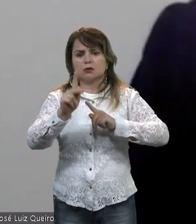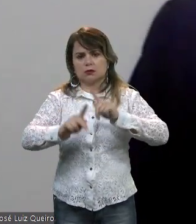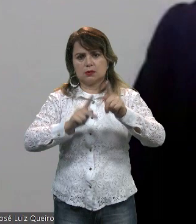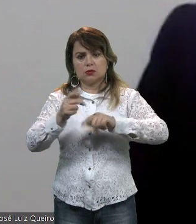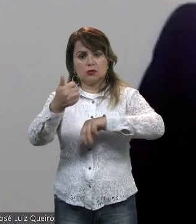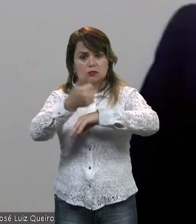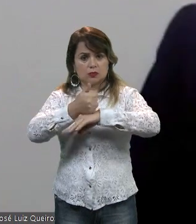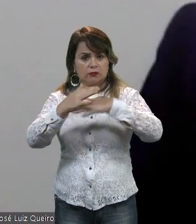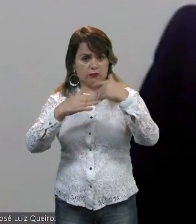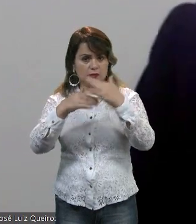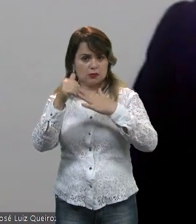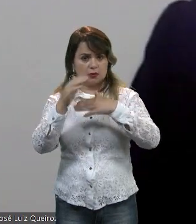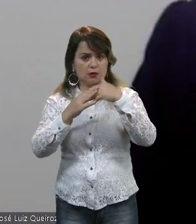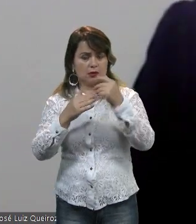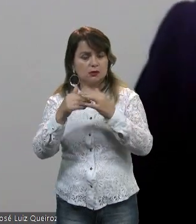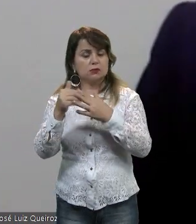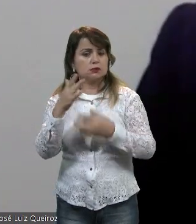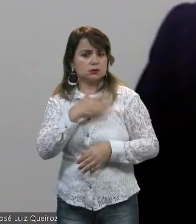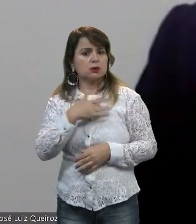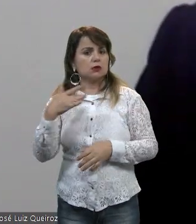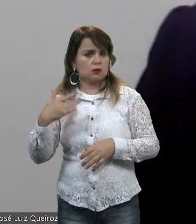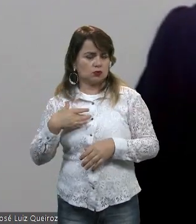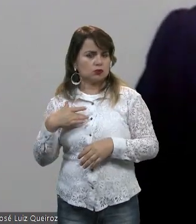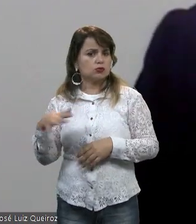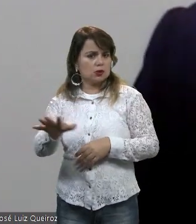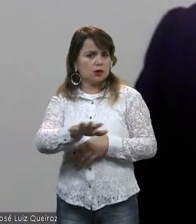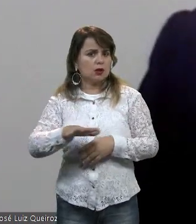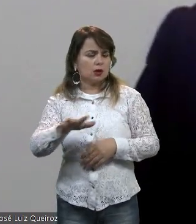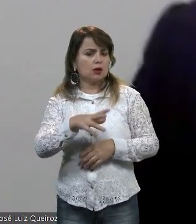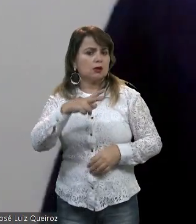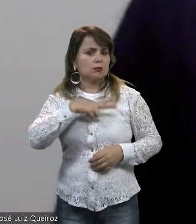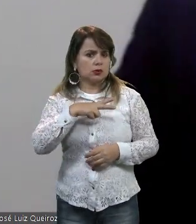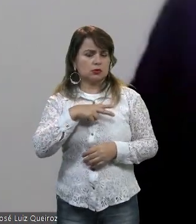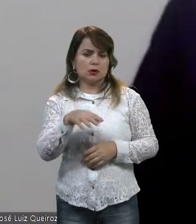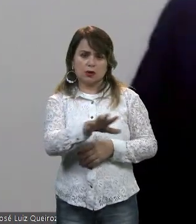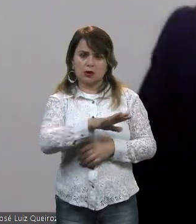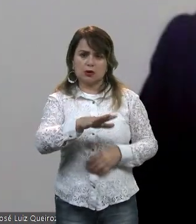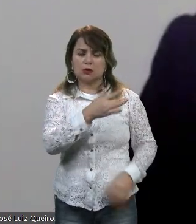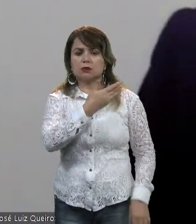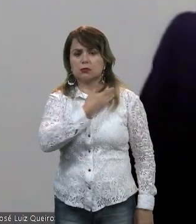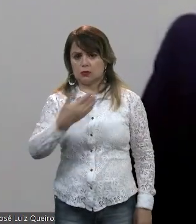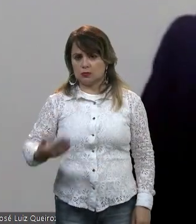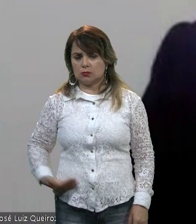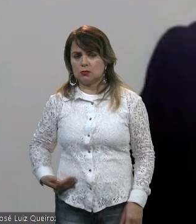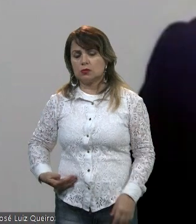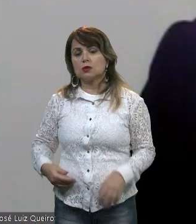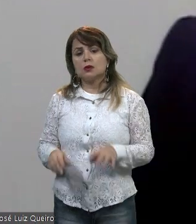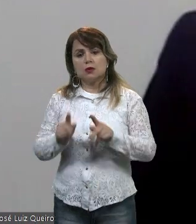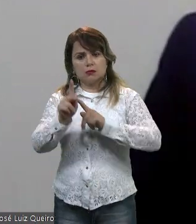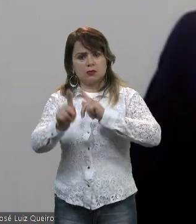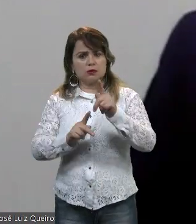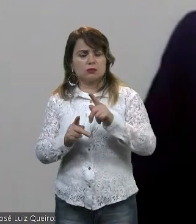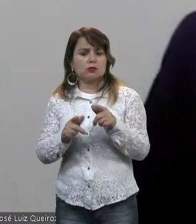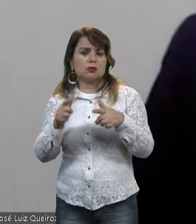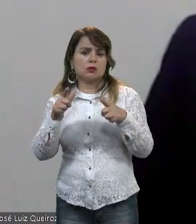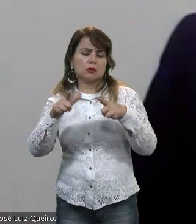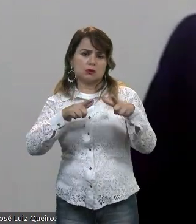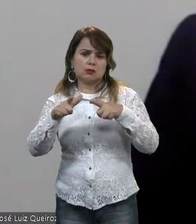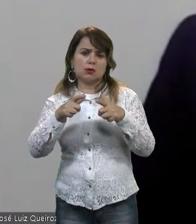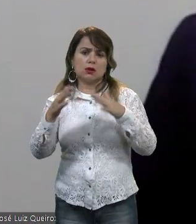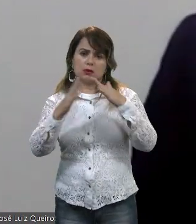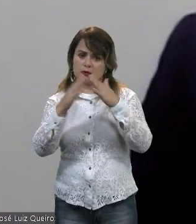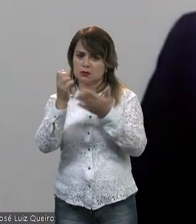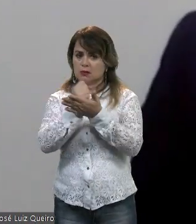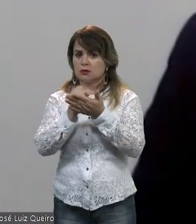de saúde que atuam na área pública, na área privada, desde o simples balconista de farmácia, ao técnico de